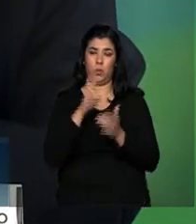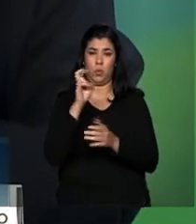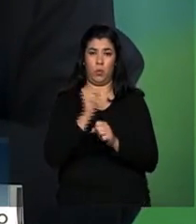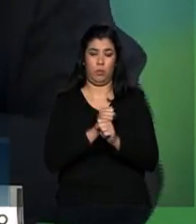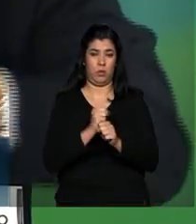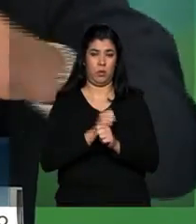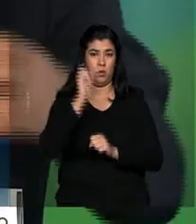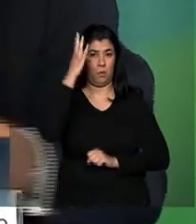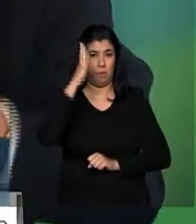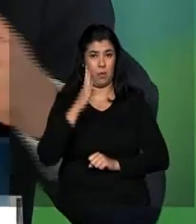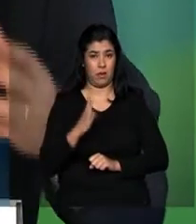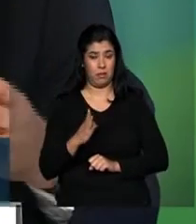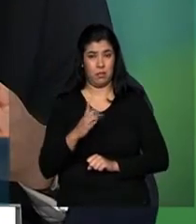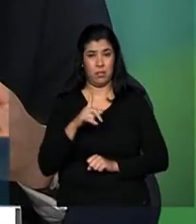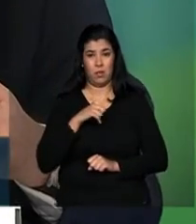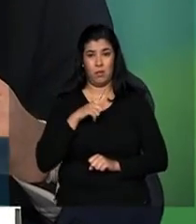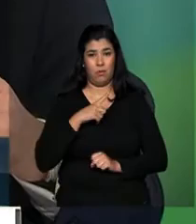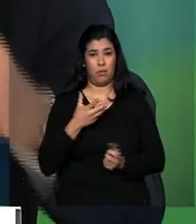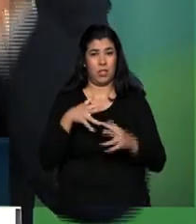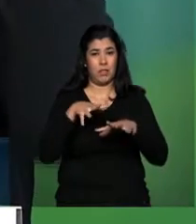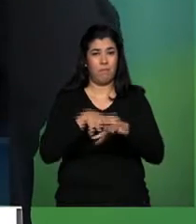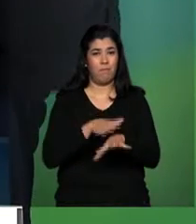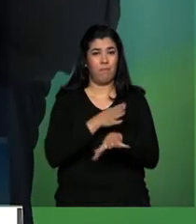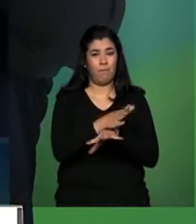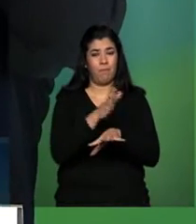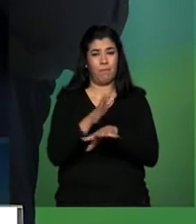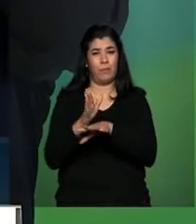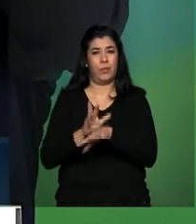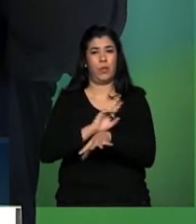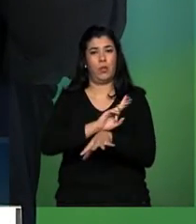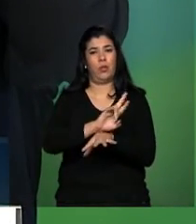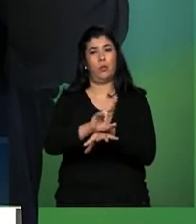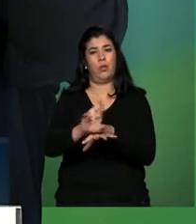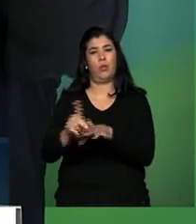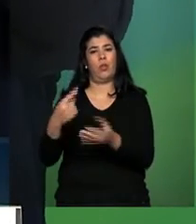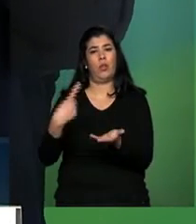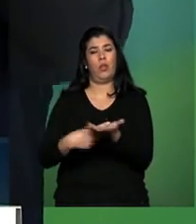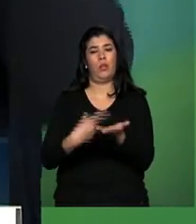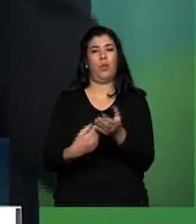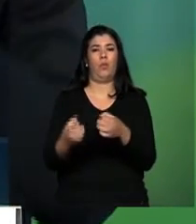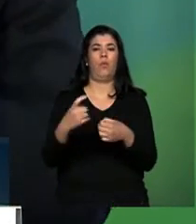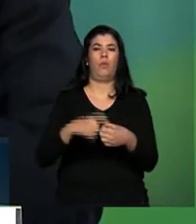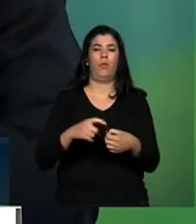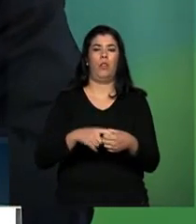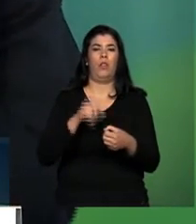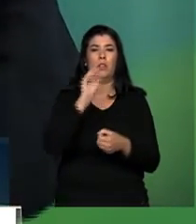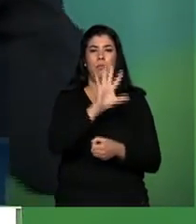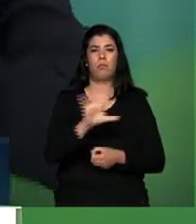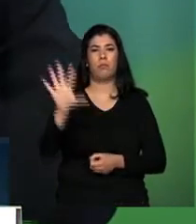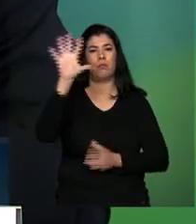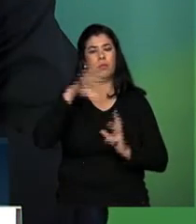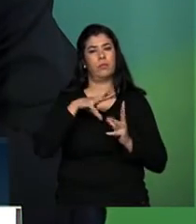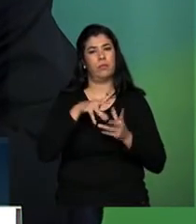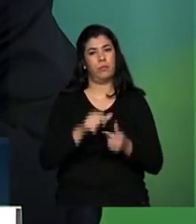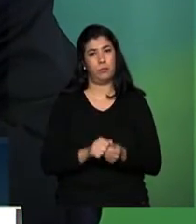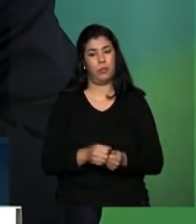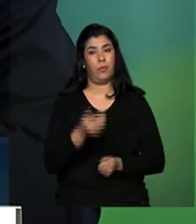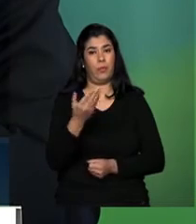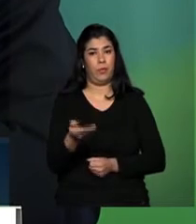não está muito integrado às redes de acordos internacionais. Então, o plano